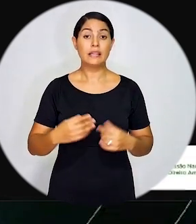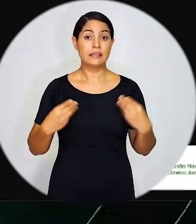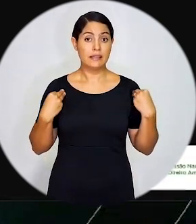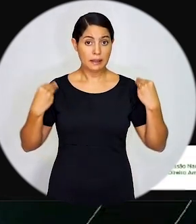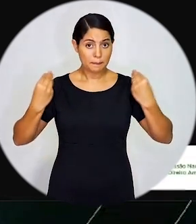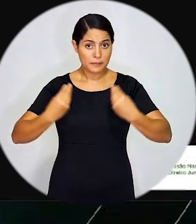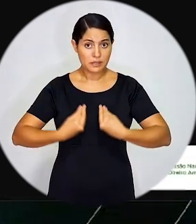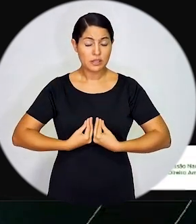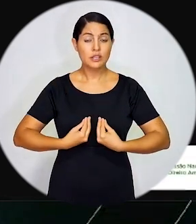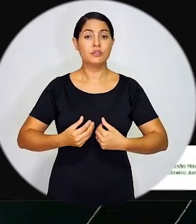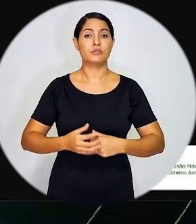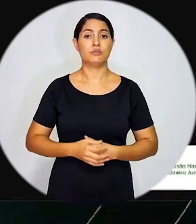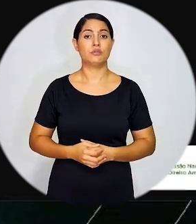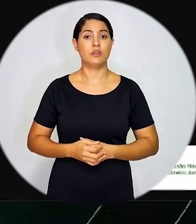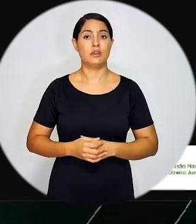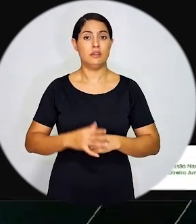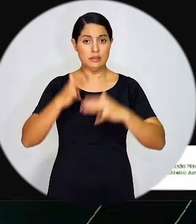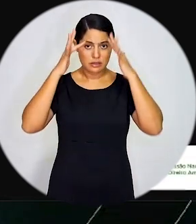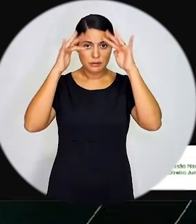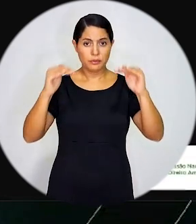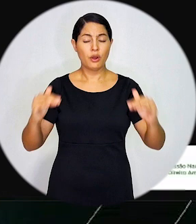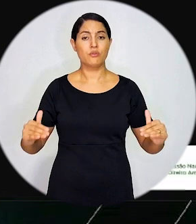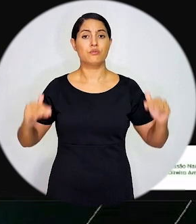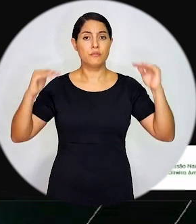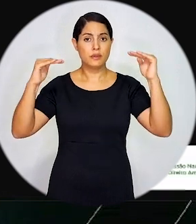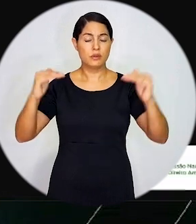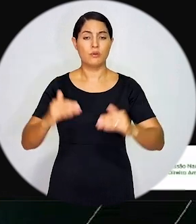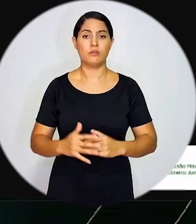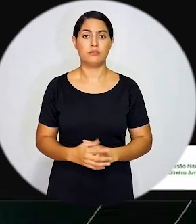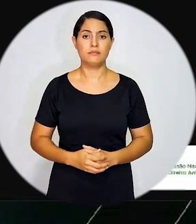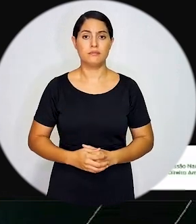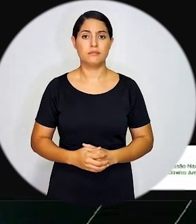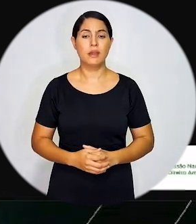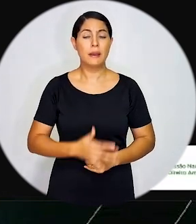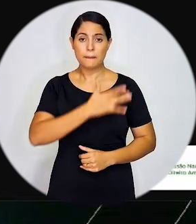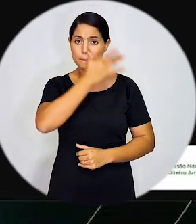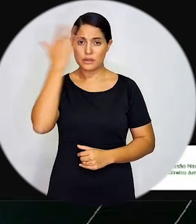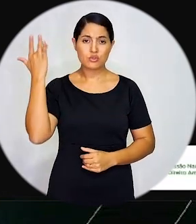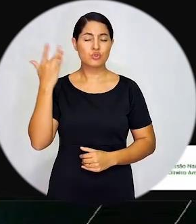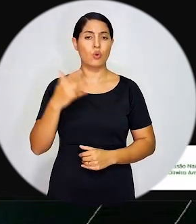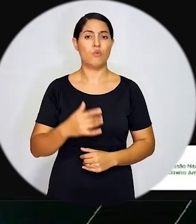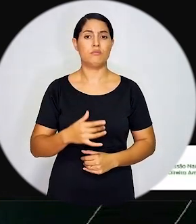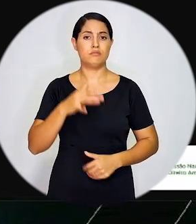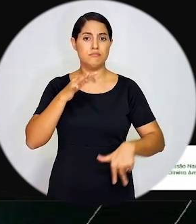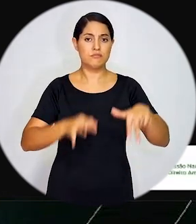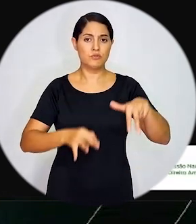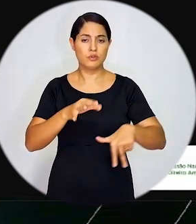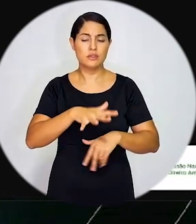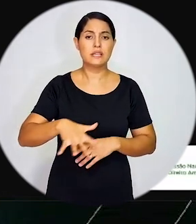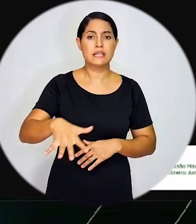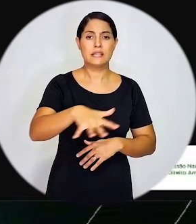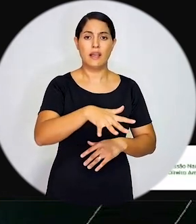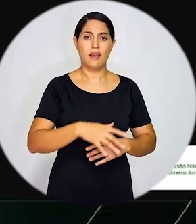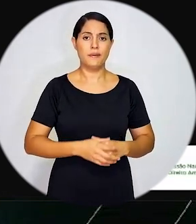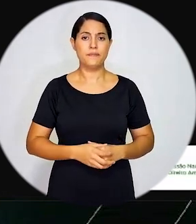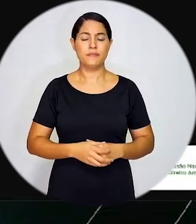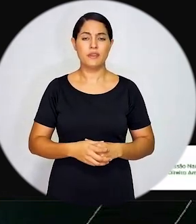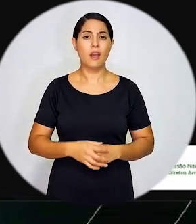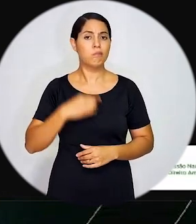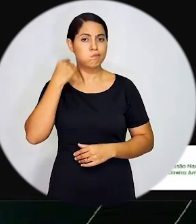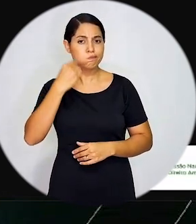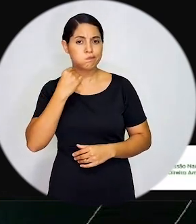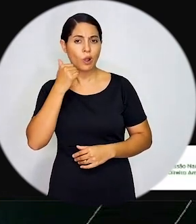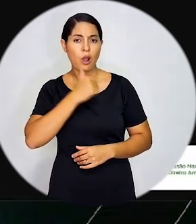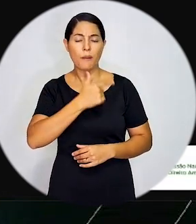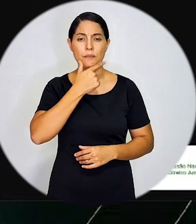tribunais superiores, destacados advogados e advogadas, professores e professoras, os estudiosos, que irão enriquecer o